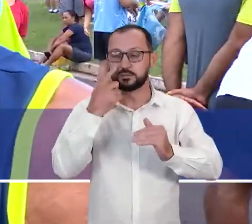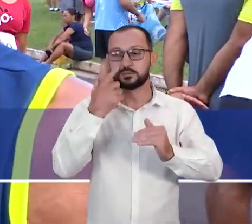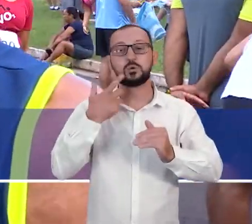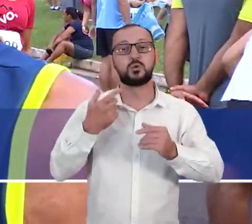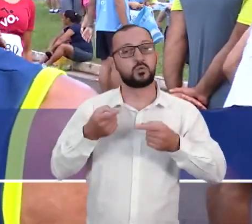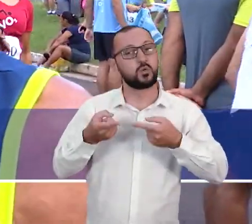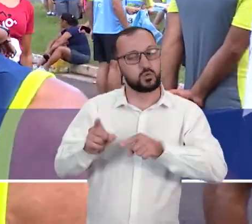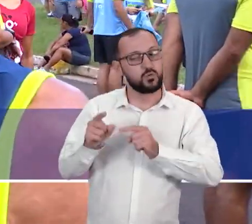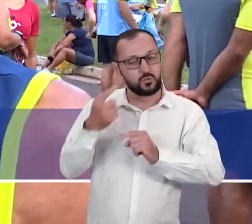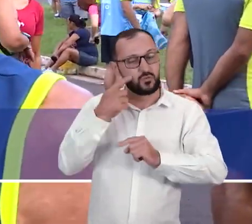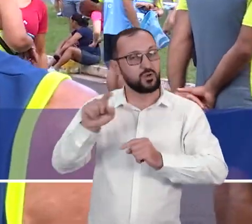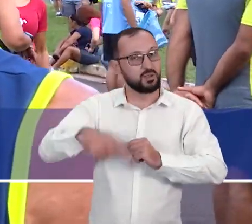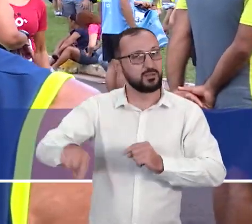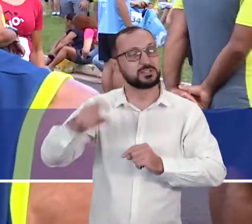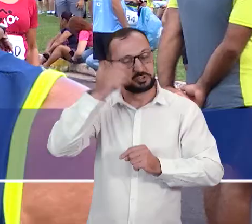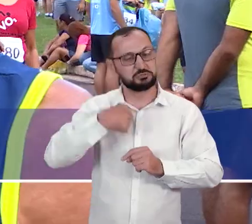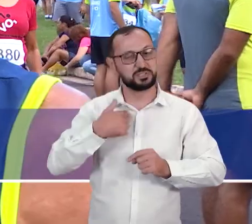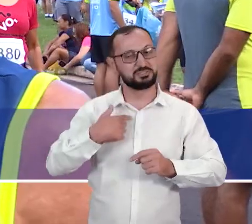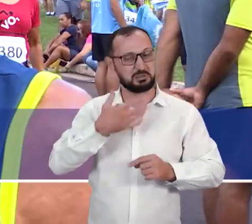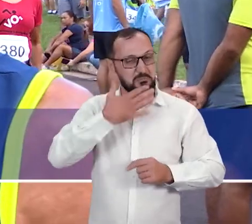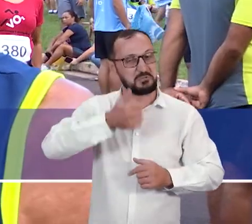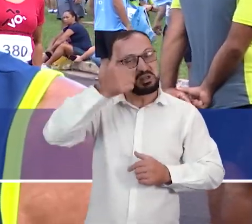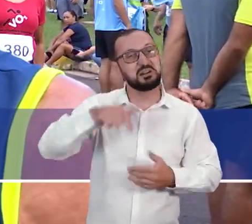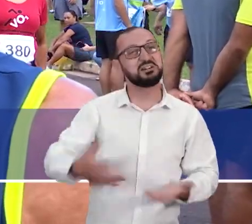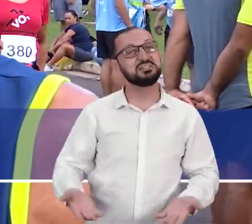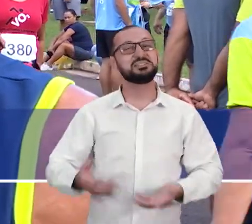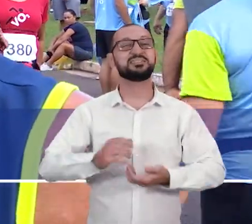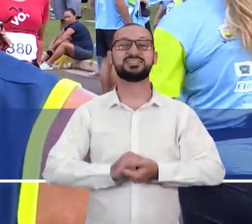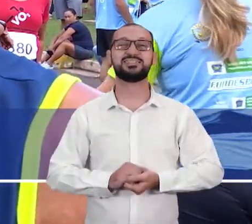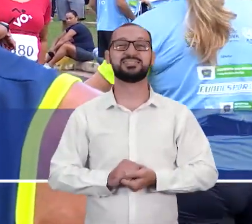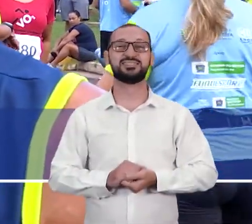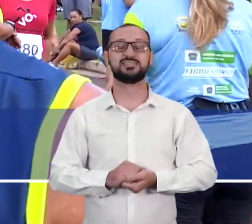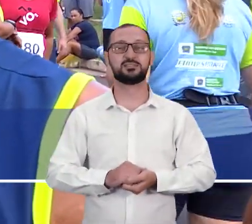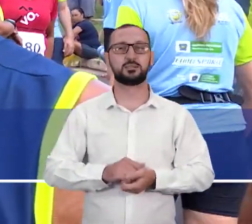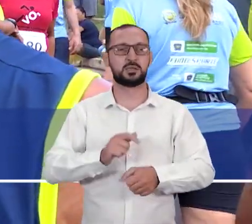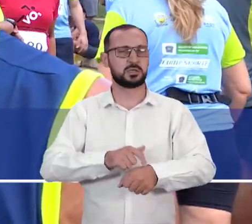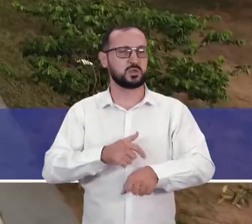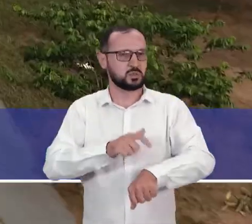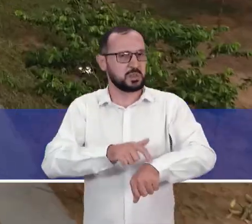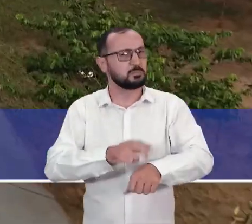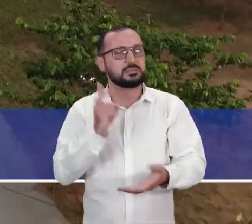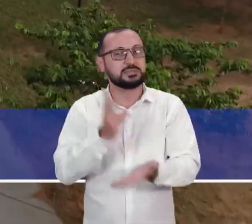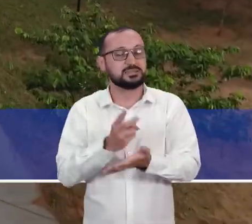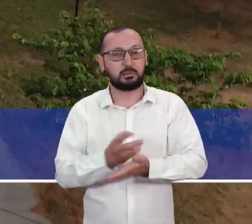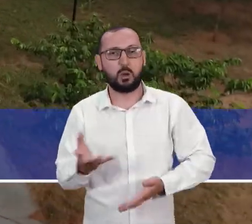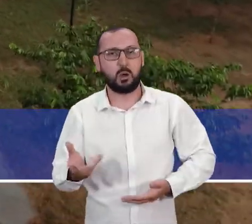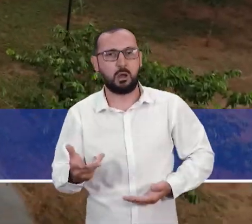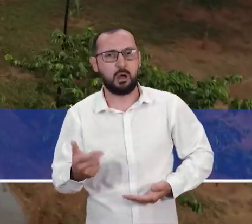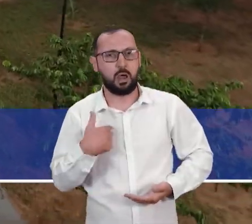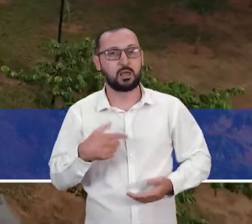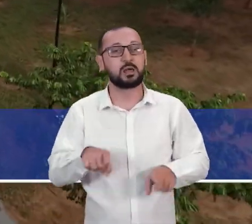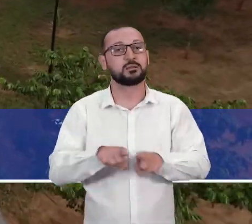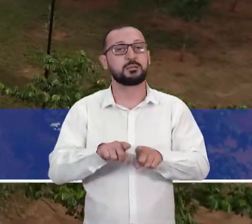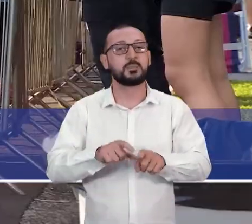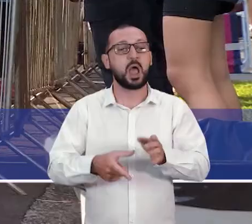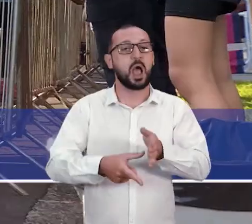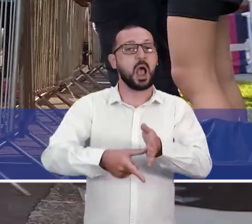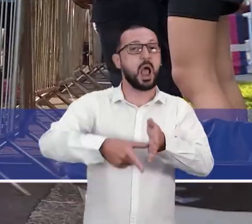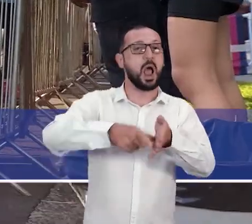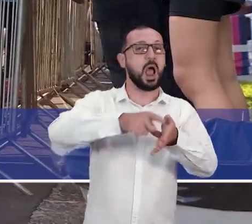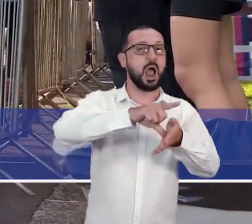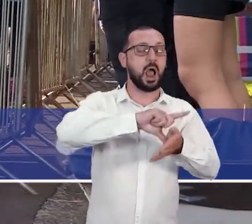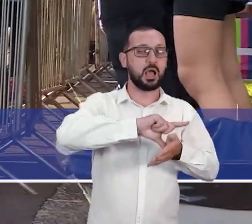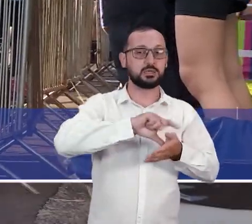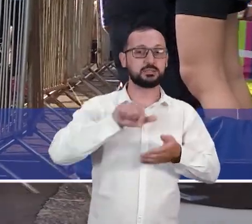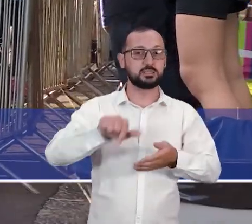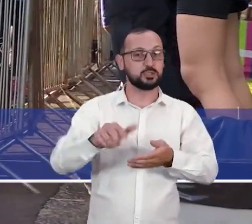então quer dizer, a gente vai complicar para a gurizada aí, né? O ritmo estava acelerado o tempo todo, até